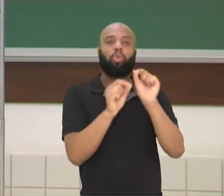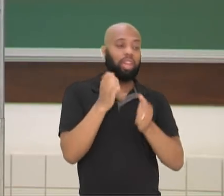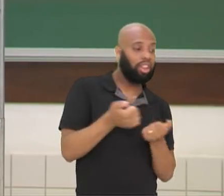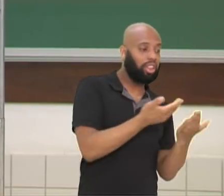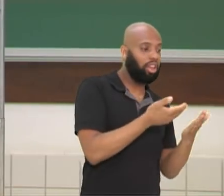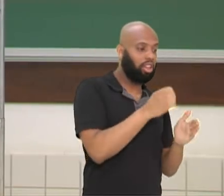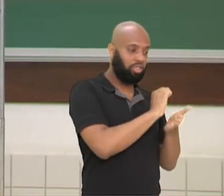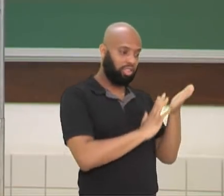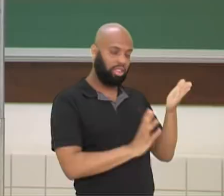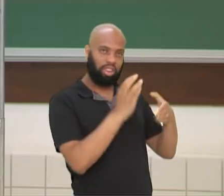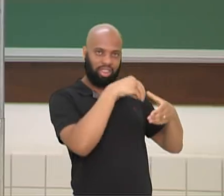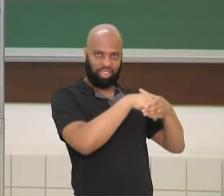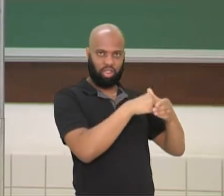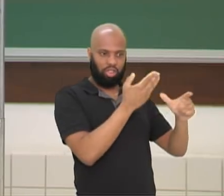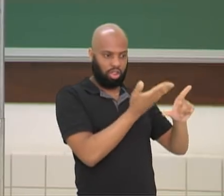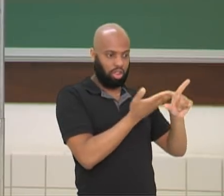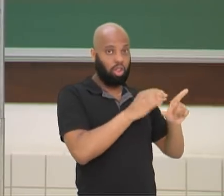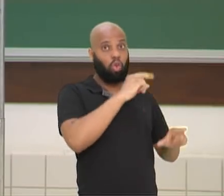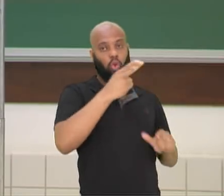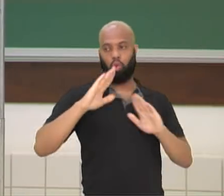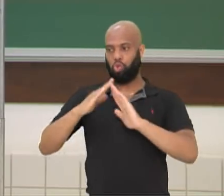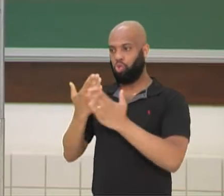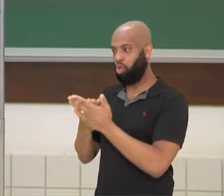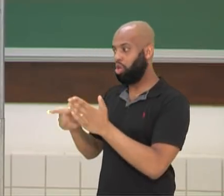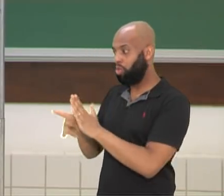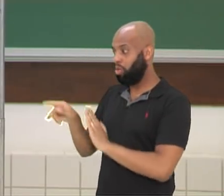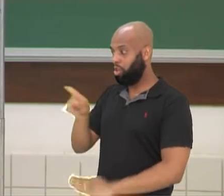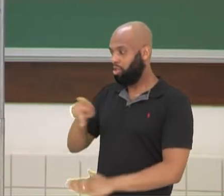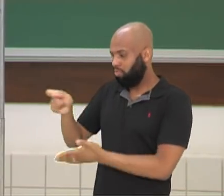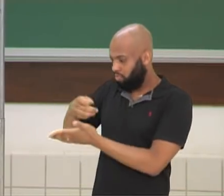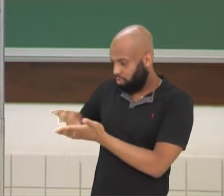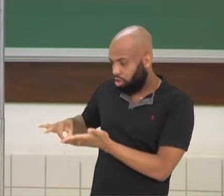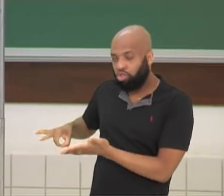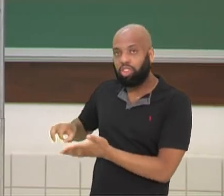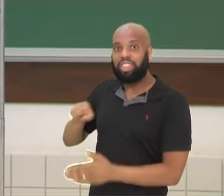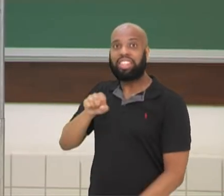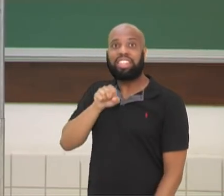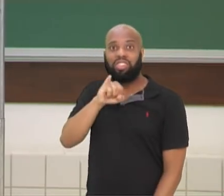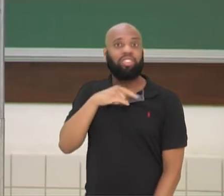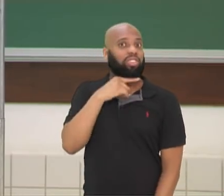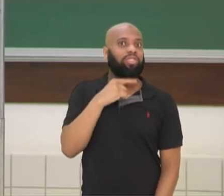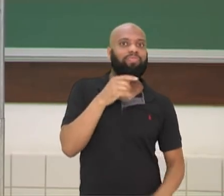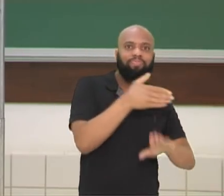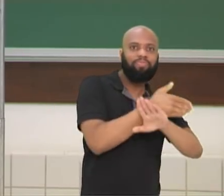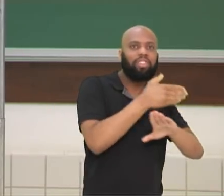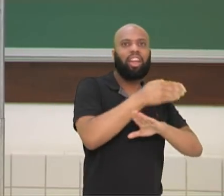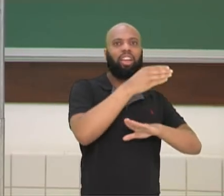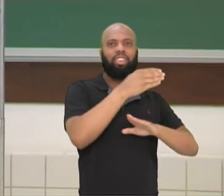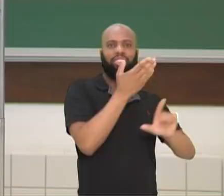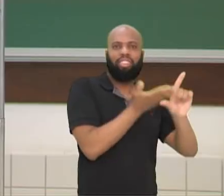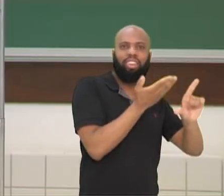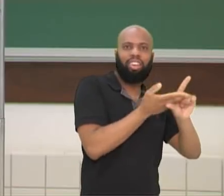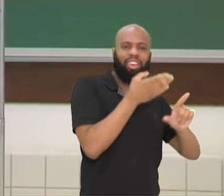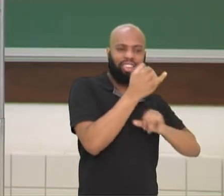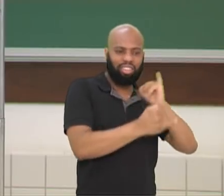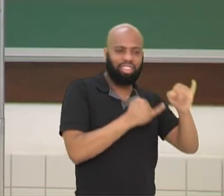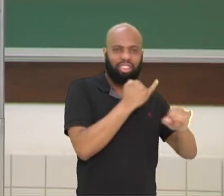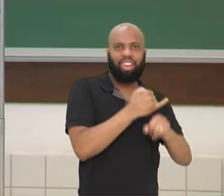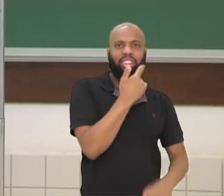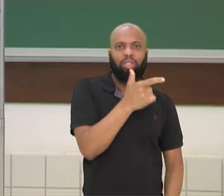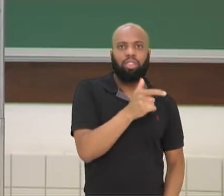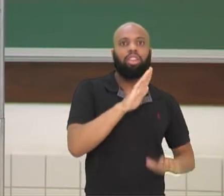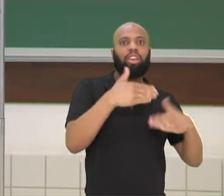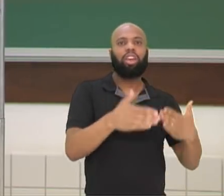já fez, entregar na escola para correção. E se você está sem acesso, à internet, sem condição de responder pelos